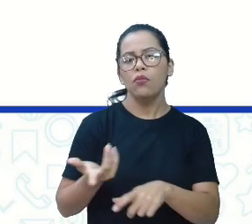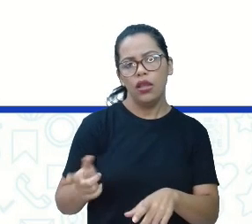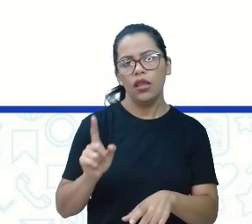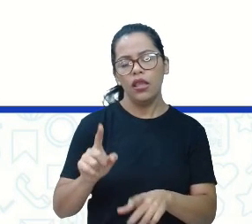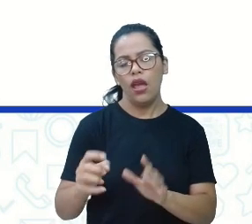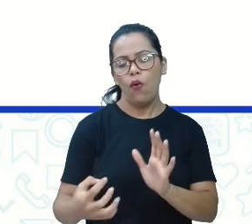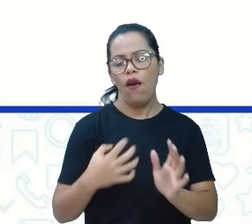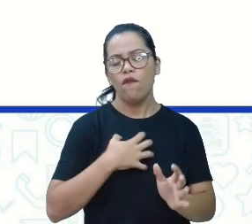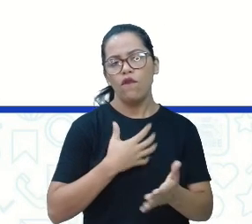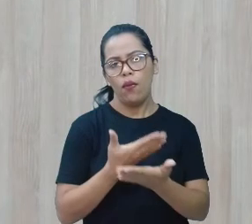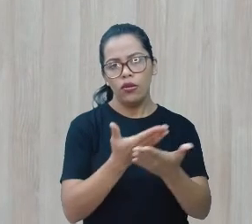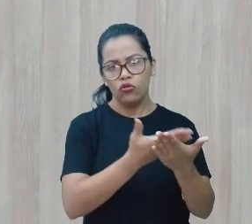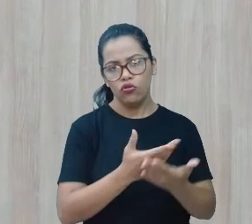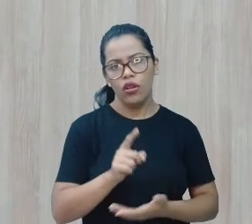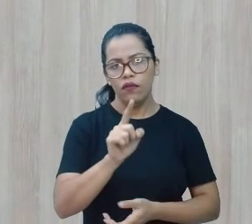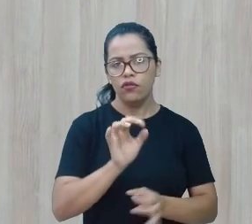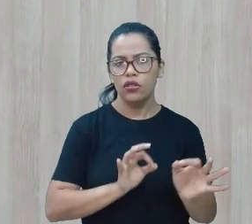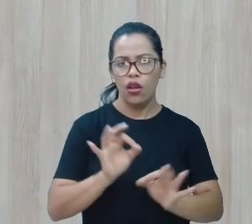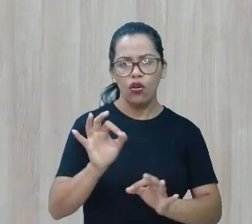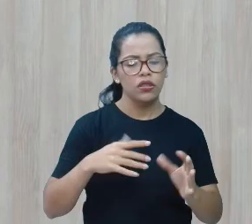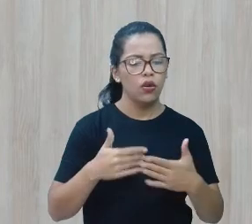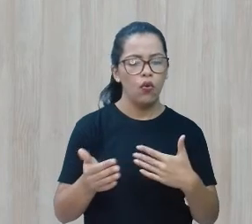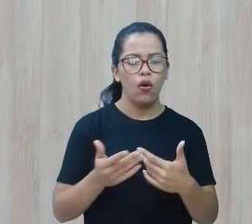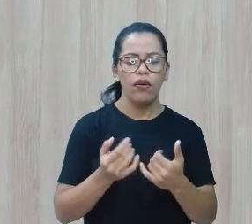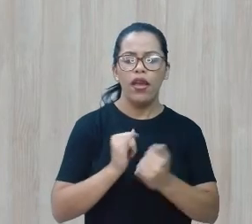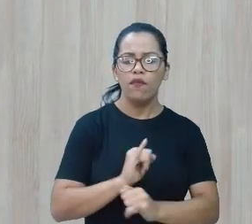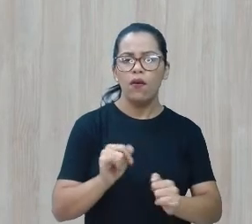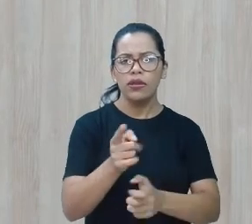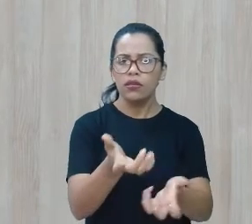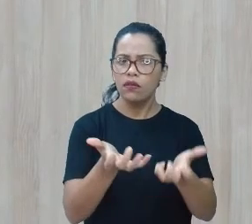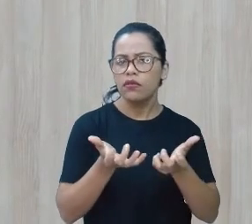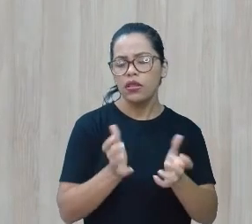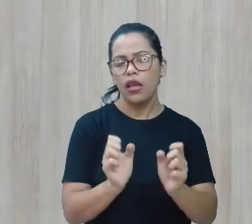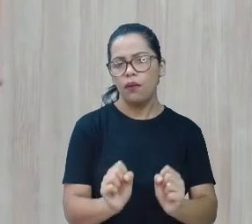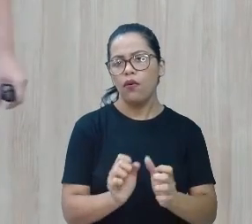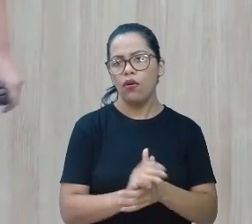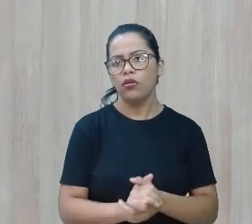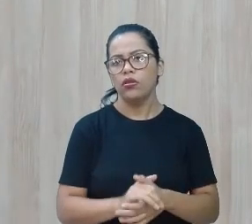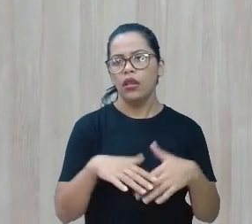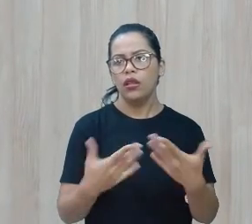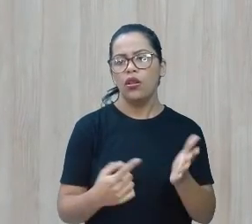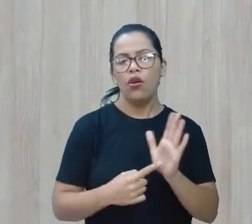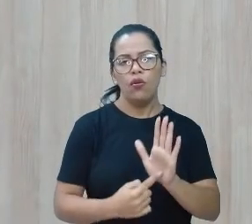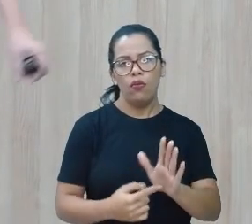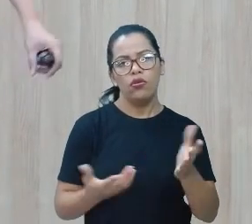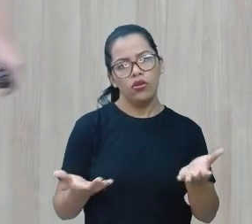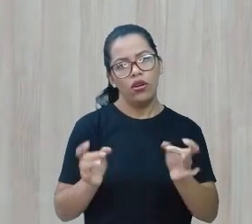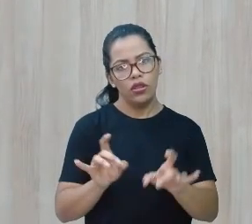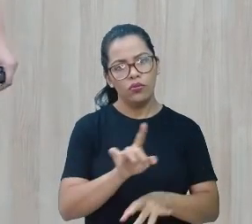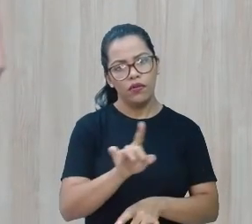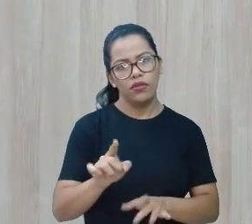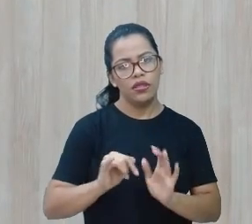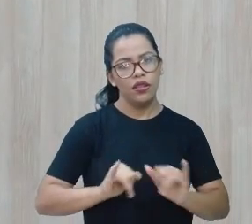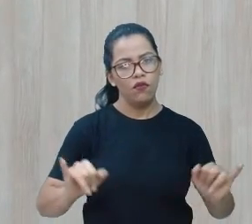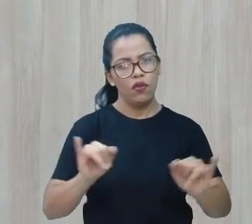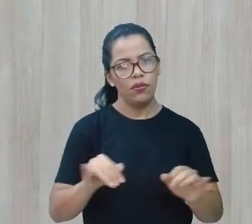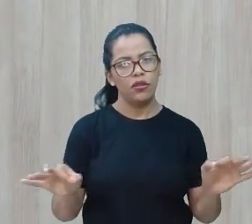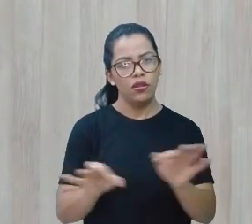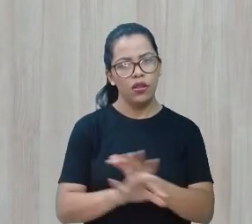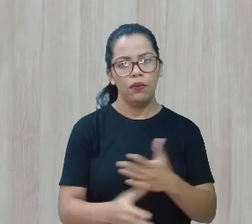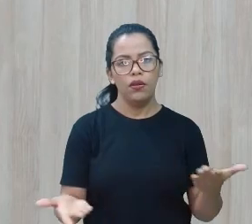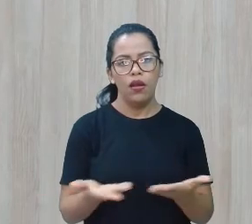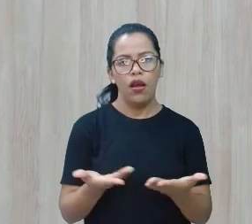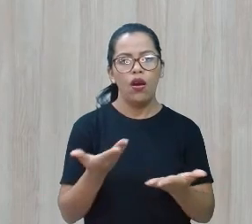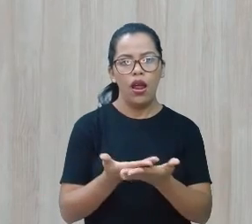para organizar aí o fluxo de qualquer informação que você queira, tá certo? Eu deixo aqui essa dica para vocês. Eu fico por aqui com essa